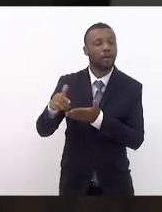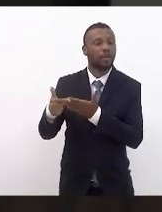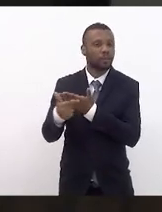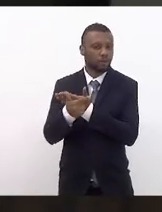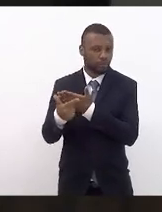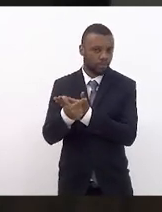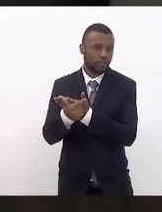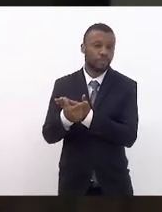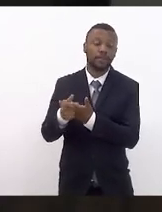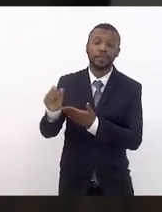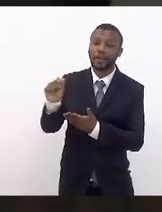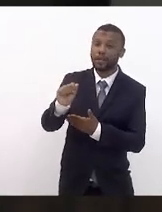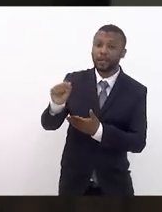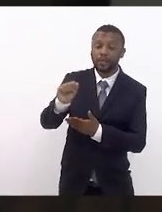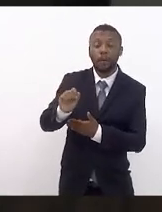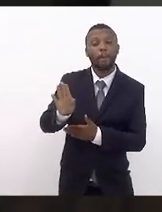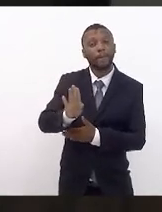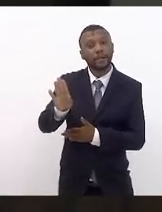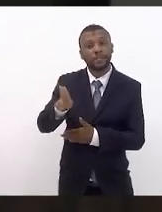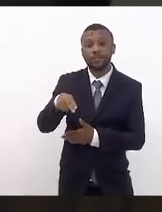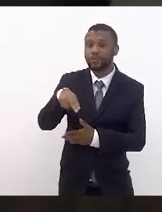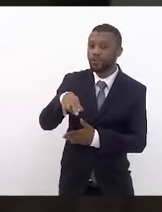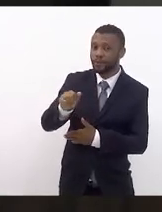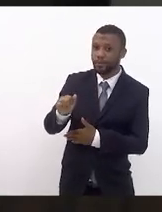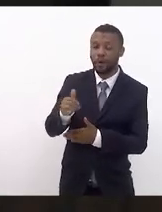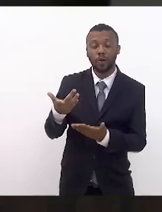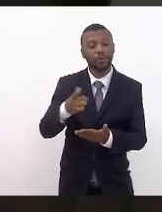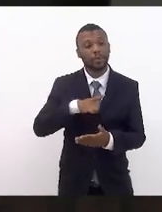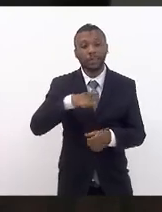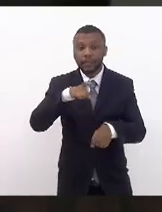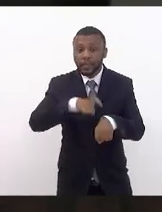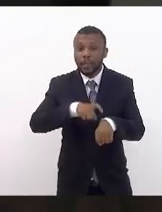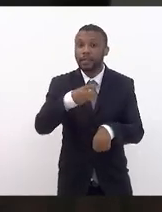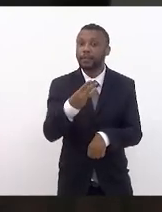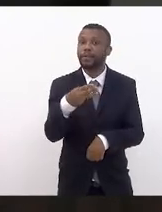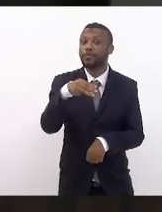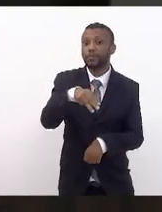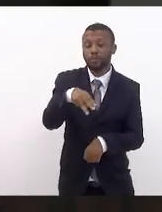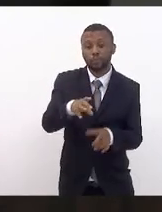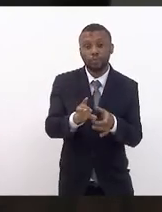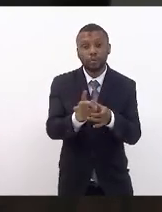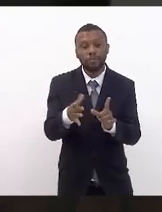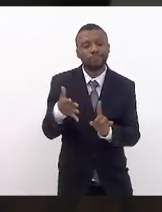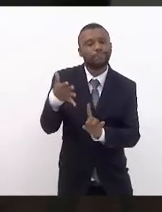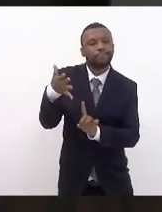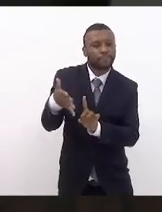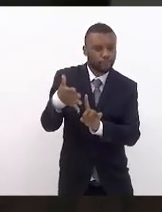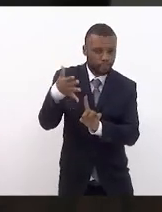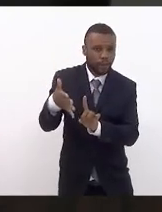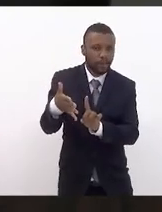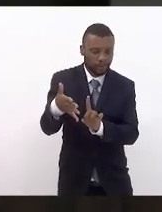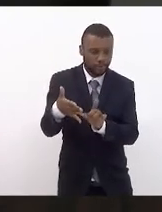favor, agora o senhor tem 3 minutos disponível para a sua fala, por